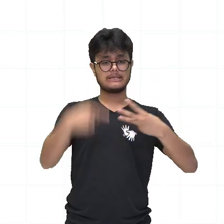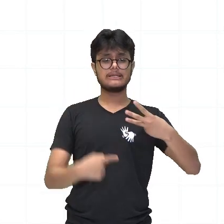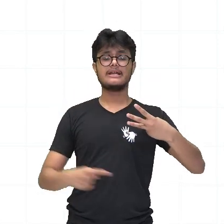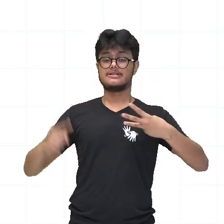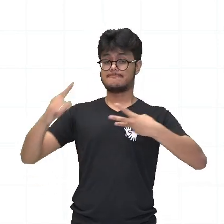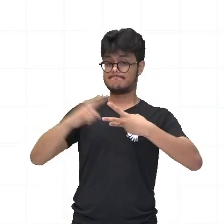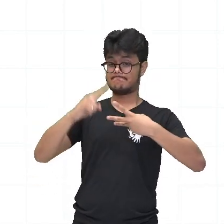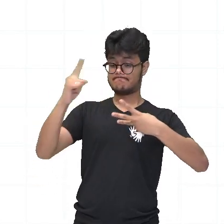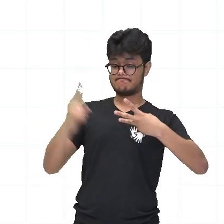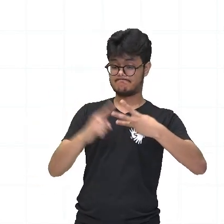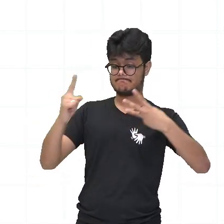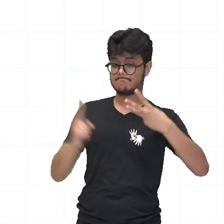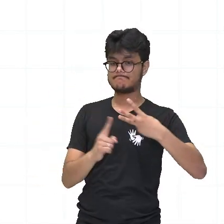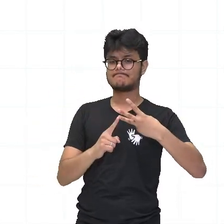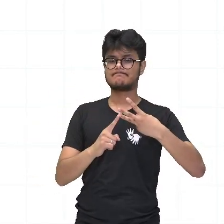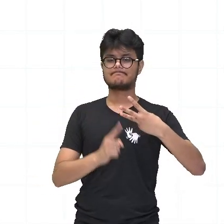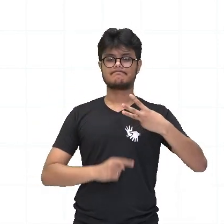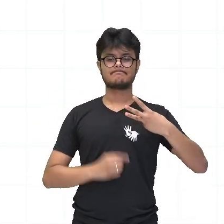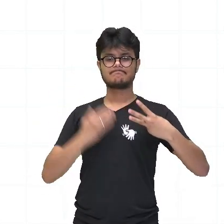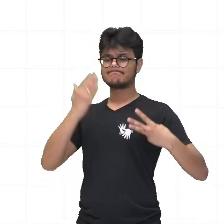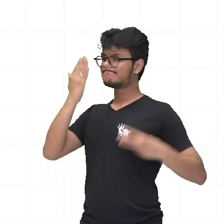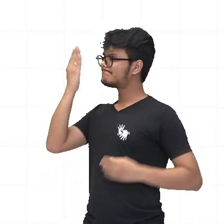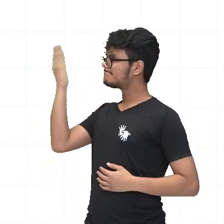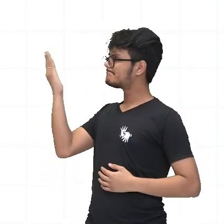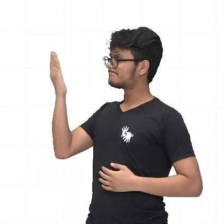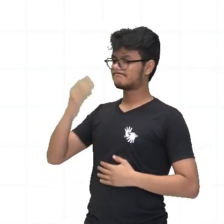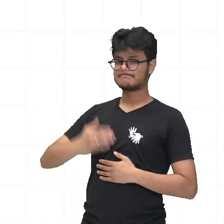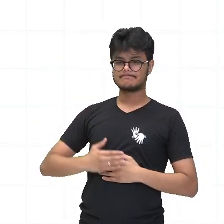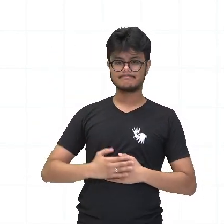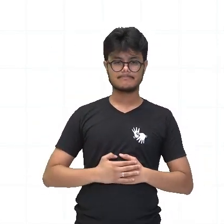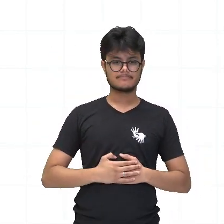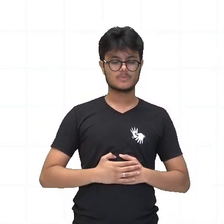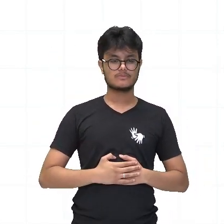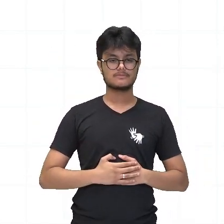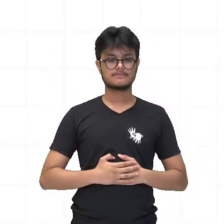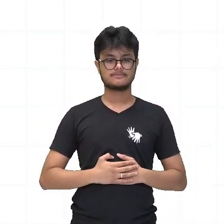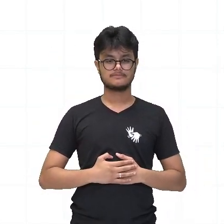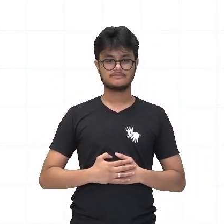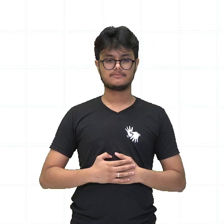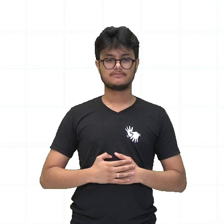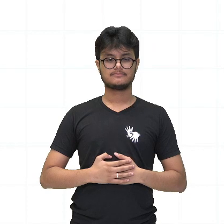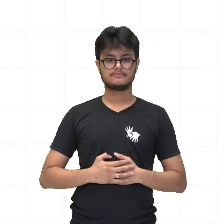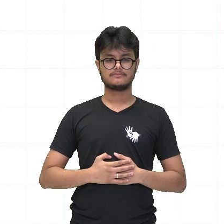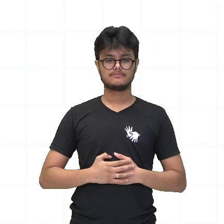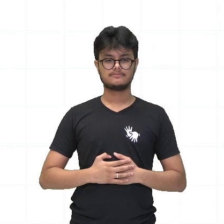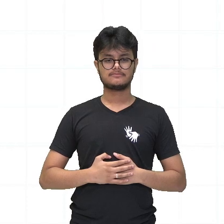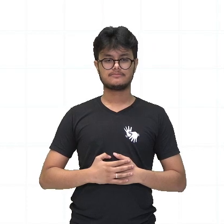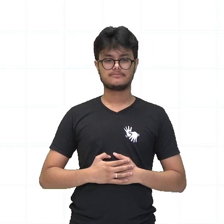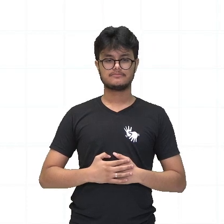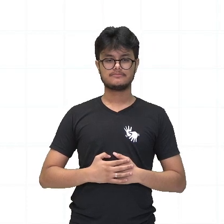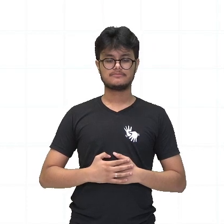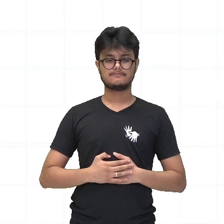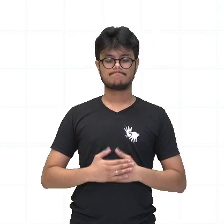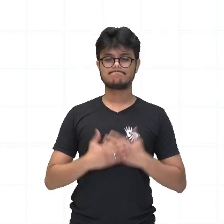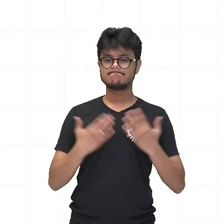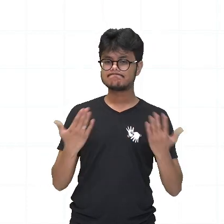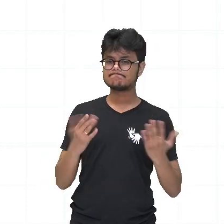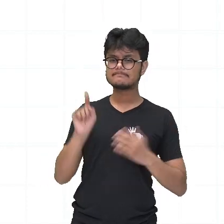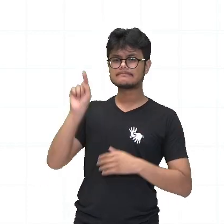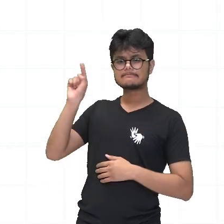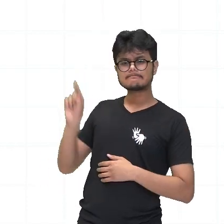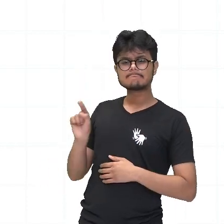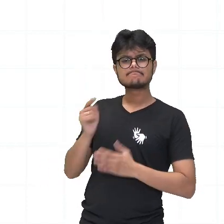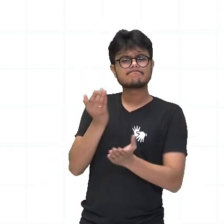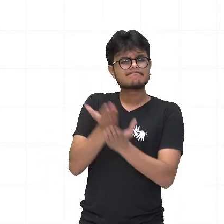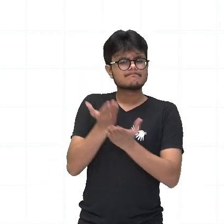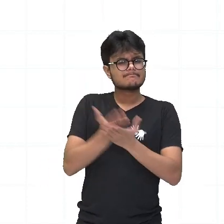doenças, que é a doença de Chagas, a leishmaniose e a toxoplasmose. Então, a gente conseguiu observar aí